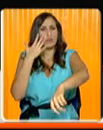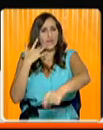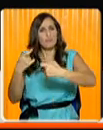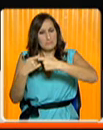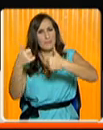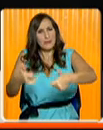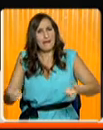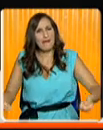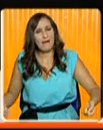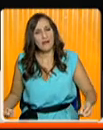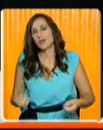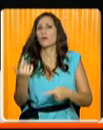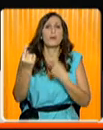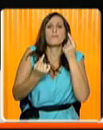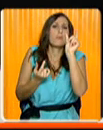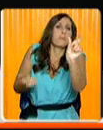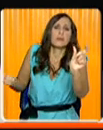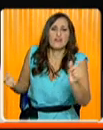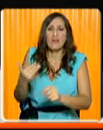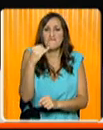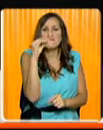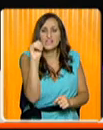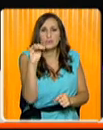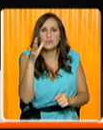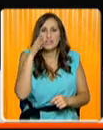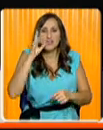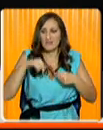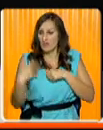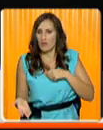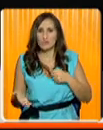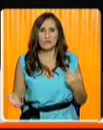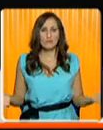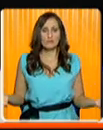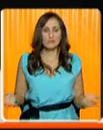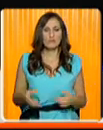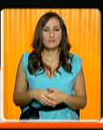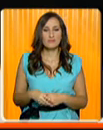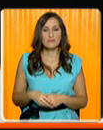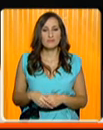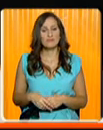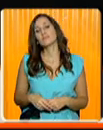coisa. Uma palavra. E vocês em 20 segundos querem ver aquilo no chão.